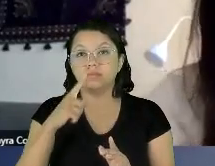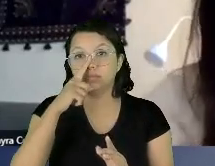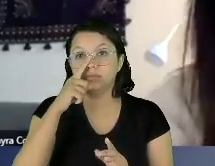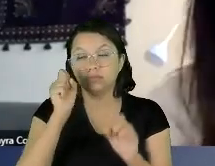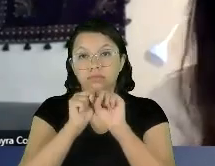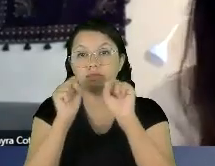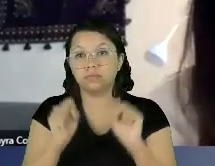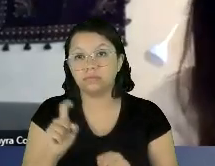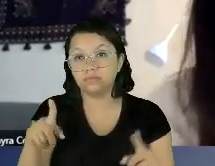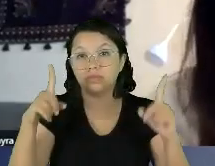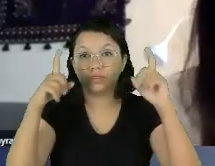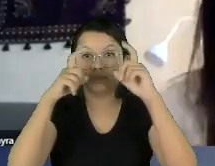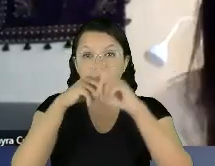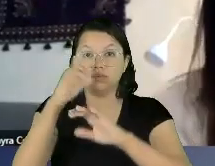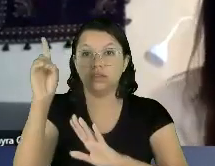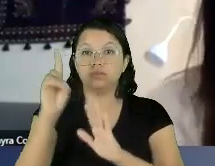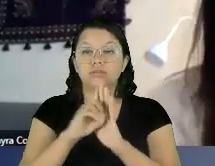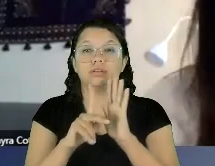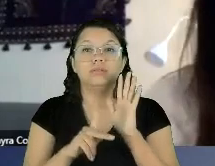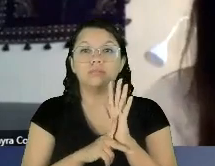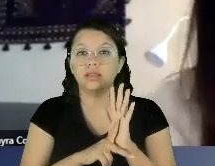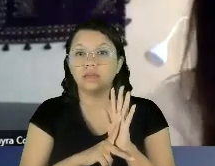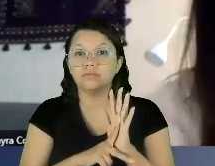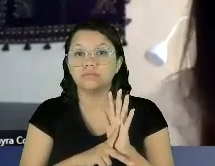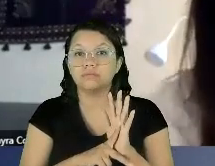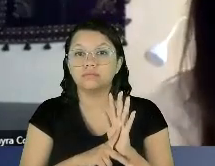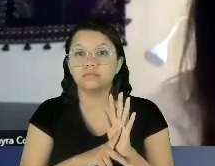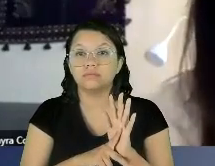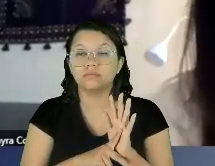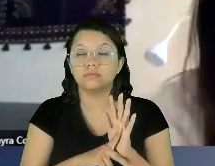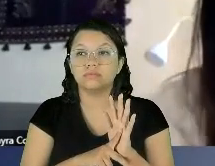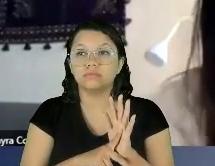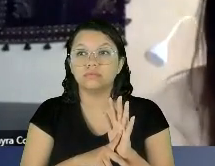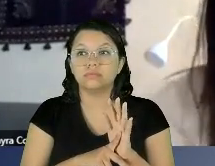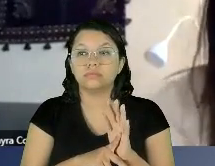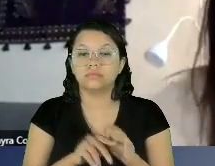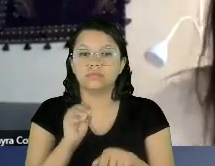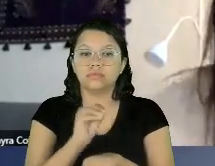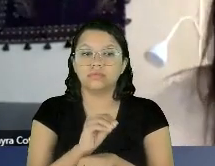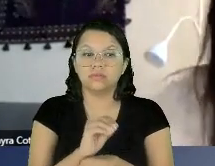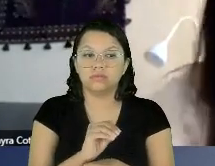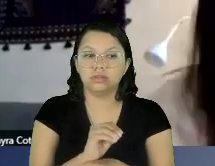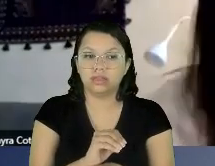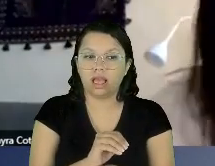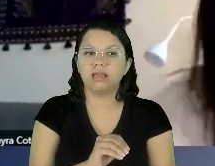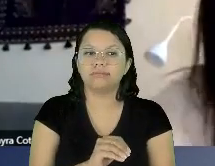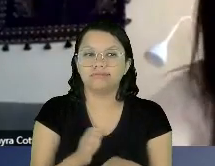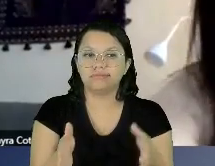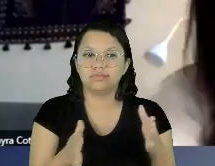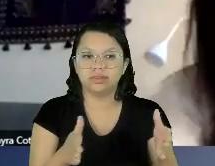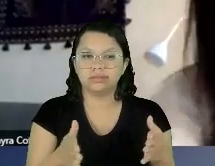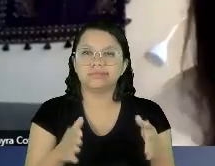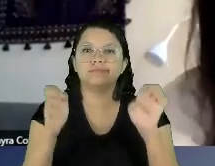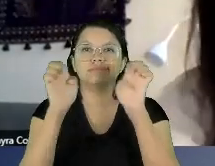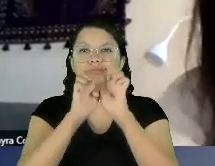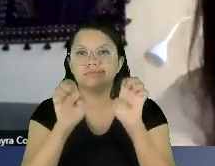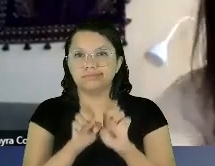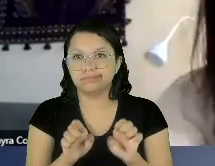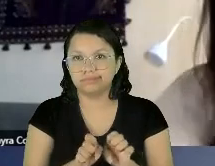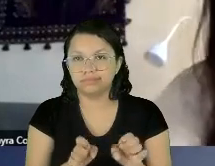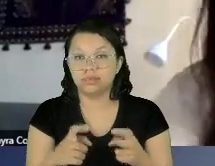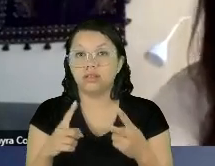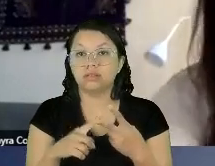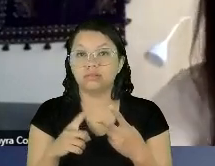primeiro risco sistêmico é a dificuldade do direito penal em lidar com questões que são